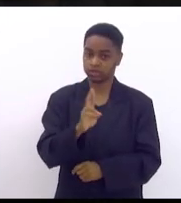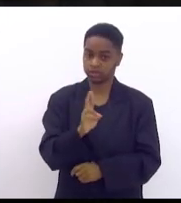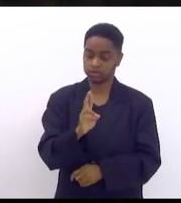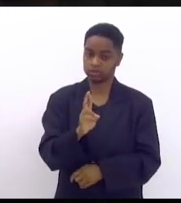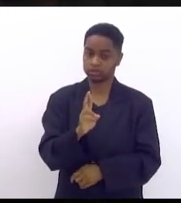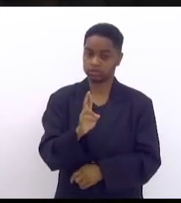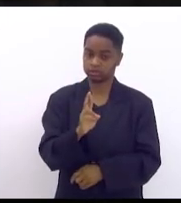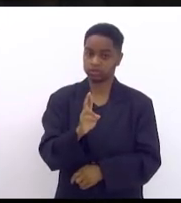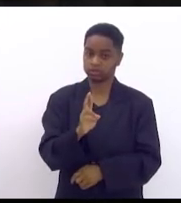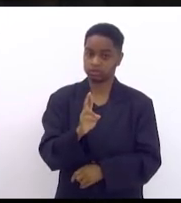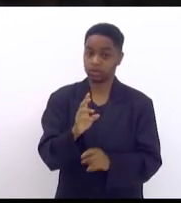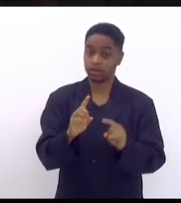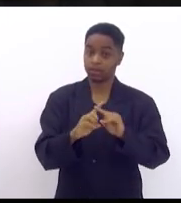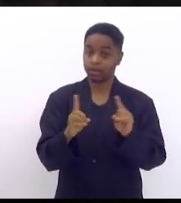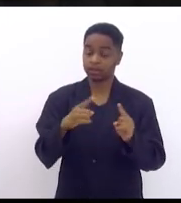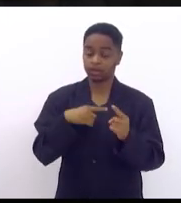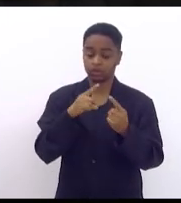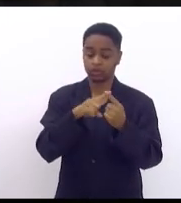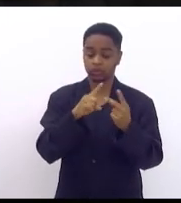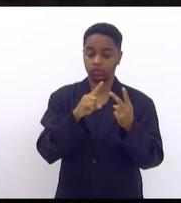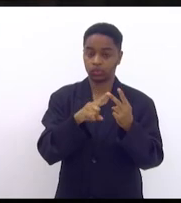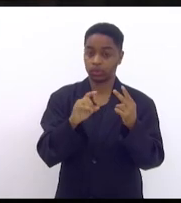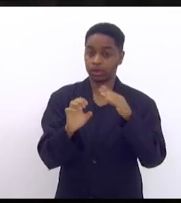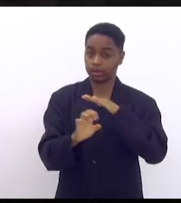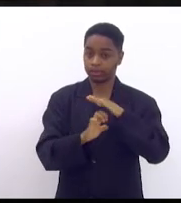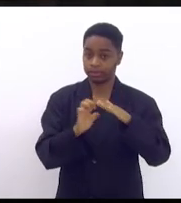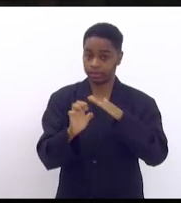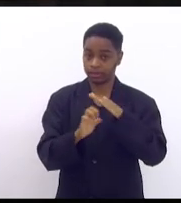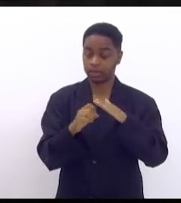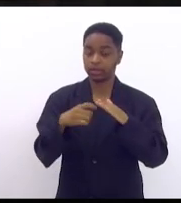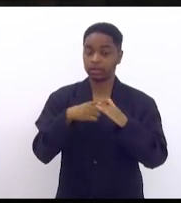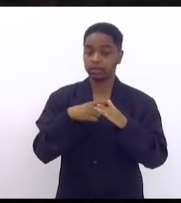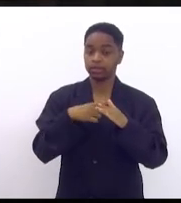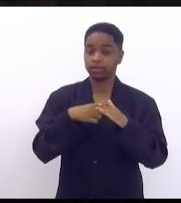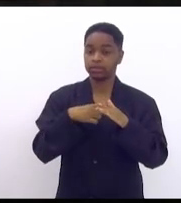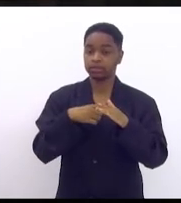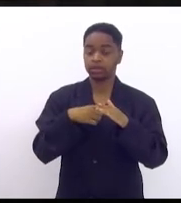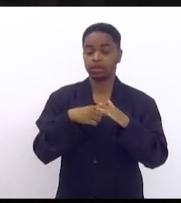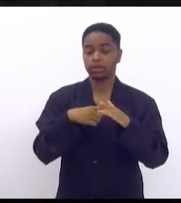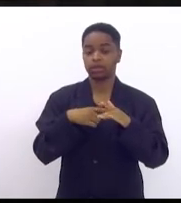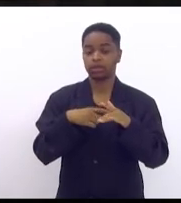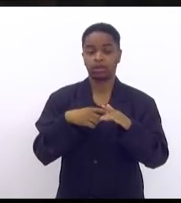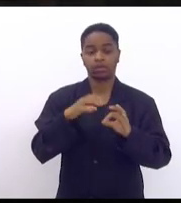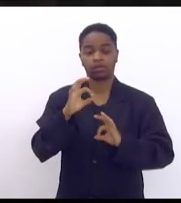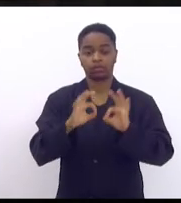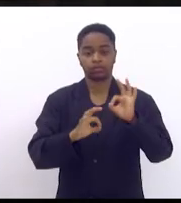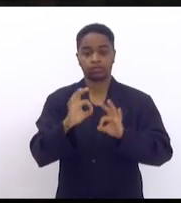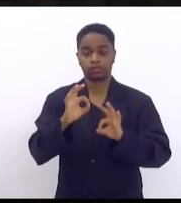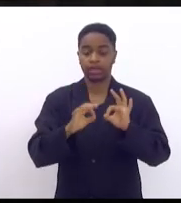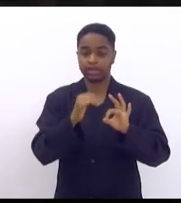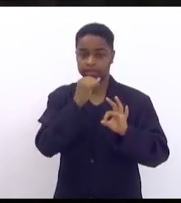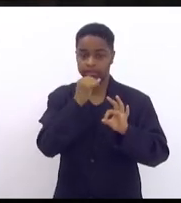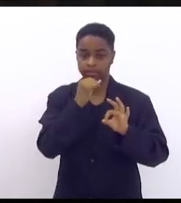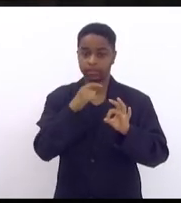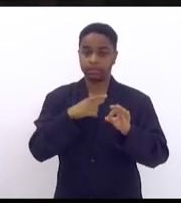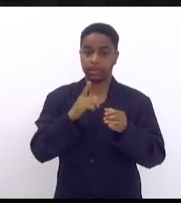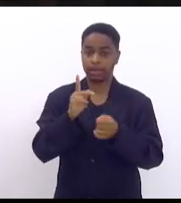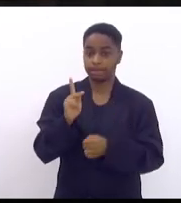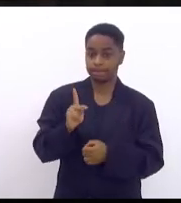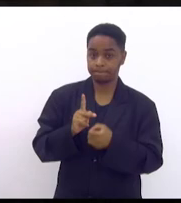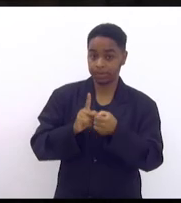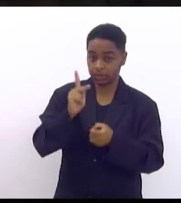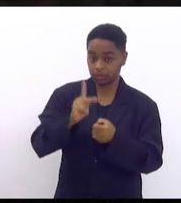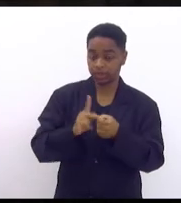mas duas empresas são pole position na dívida ativa, a Petrobras com 13 bilhões